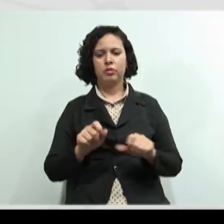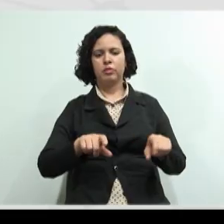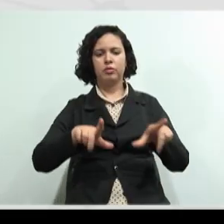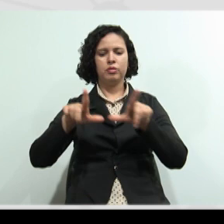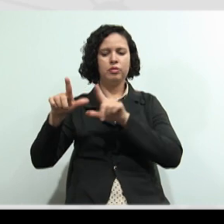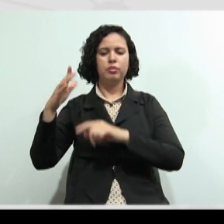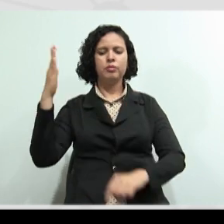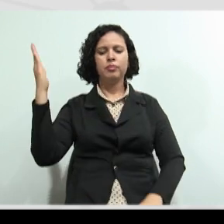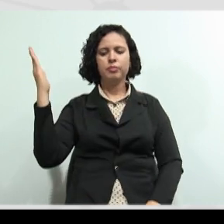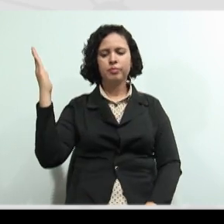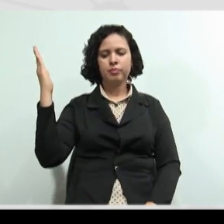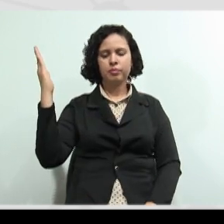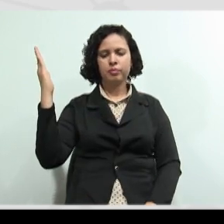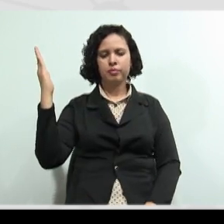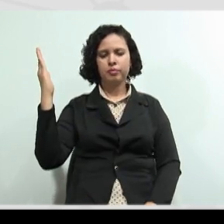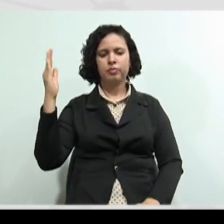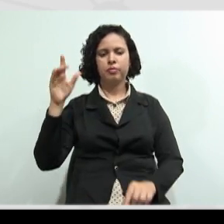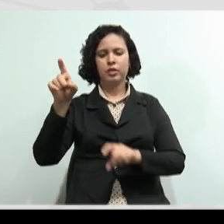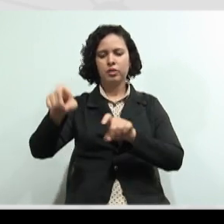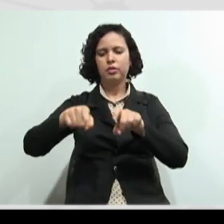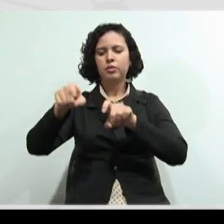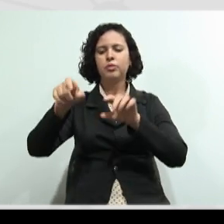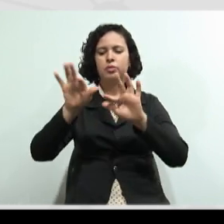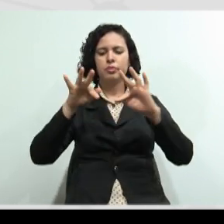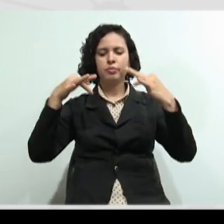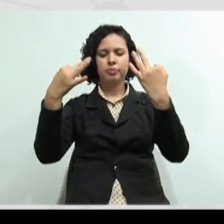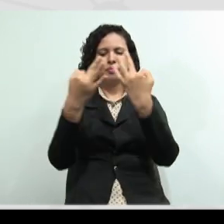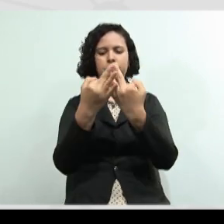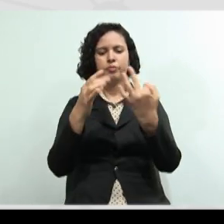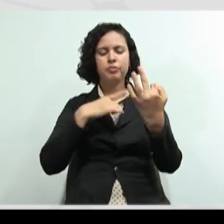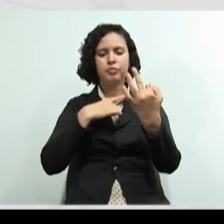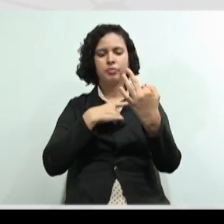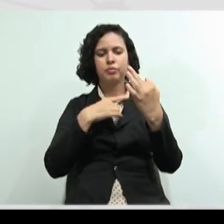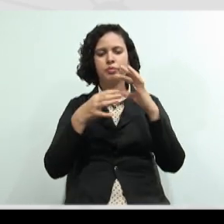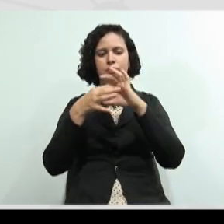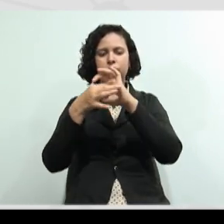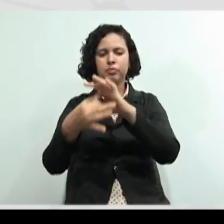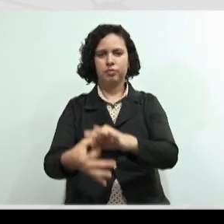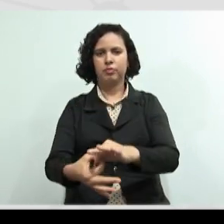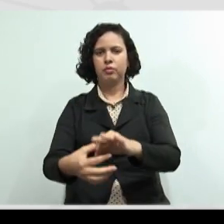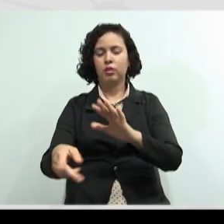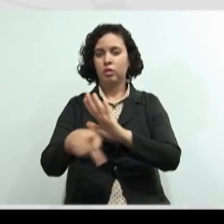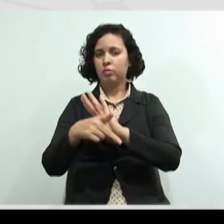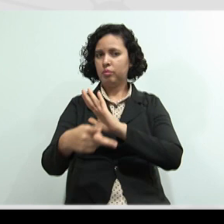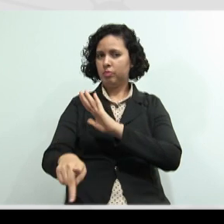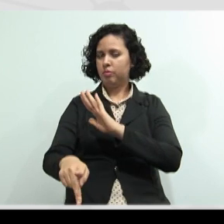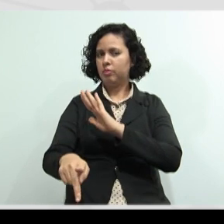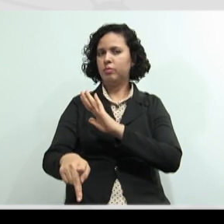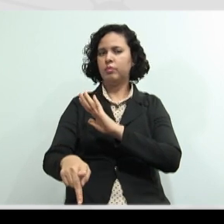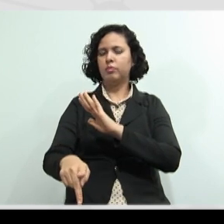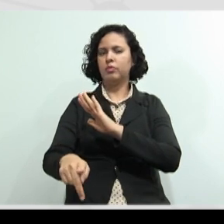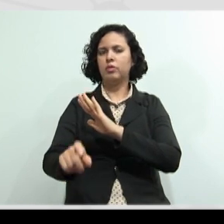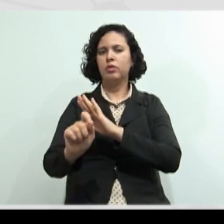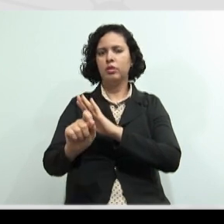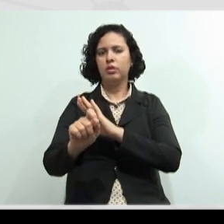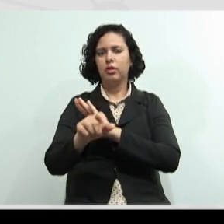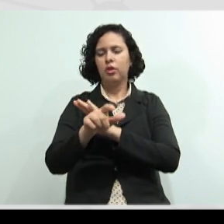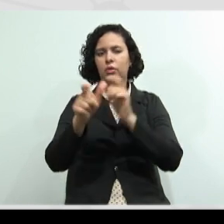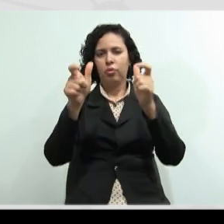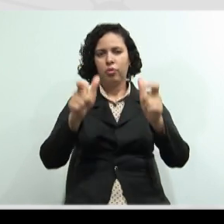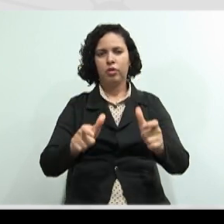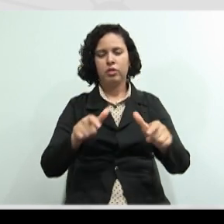que a agricultura familiar tem uma relação particular com a terra, seu local de trabalho e de